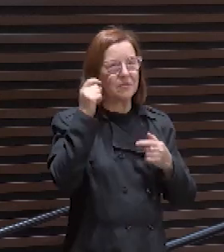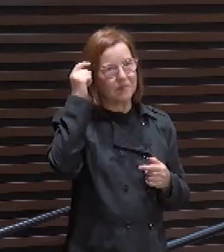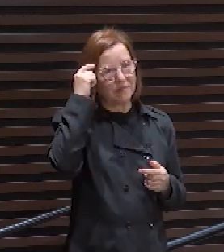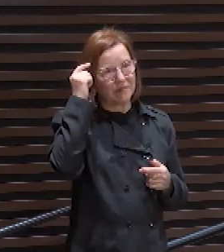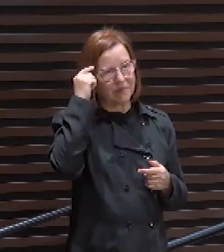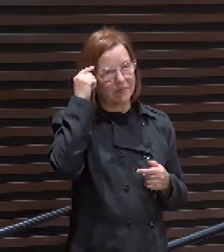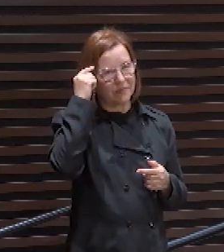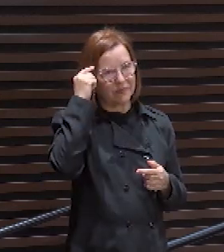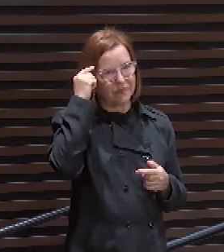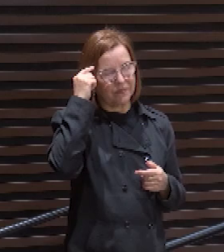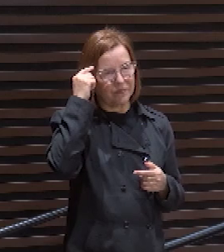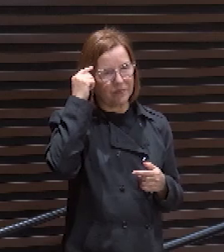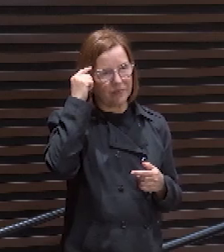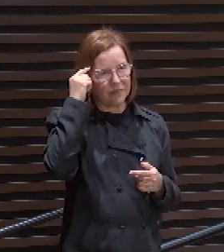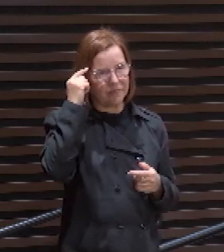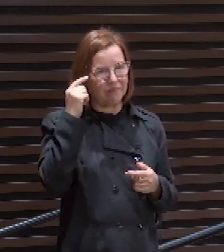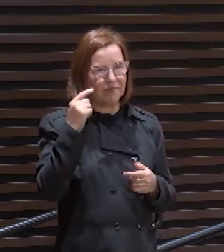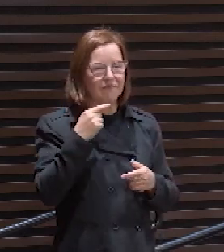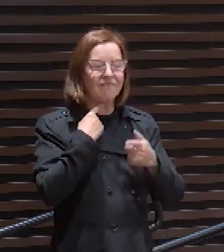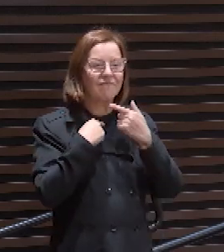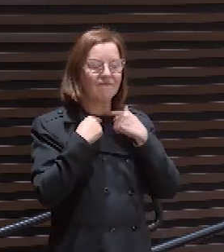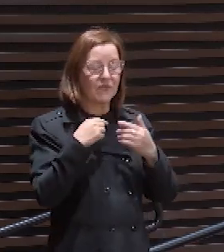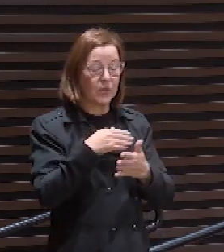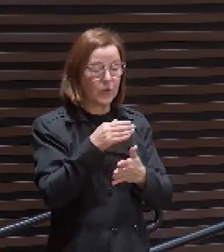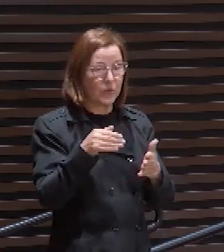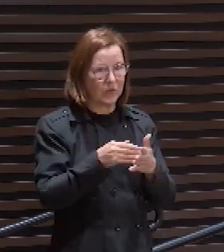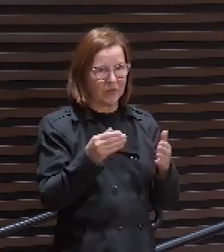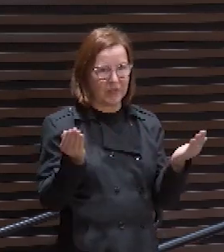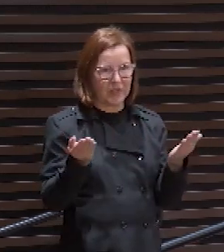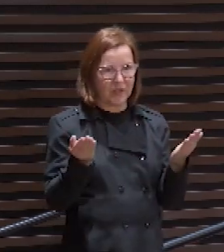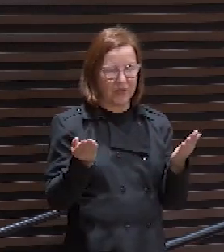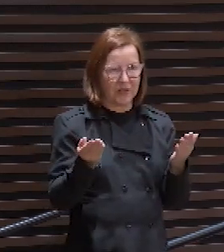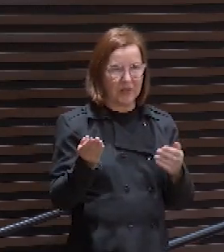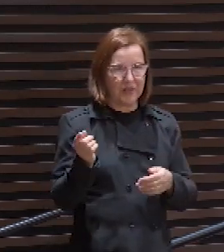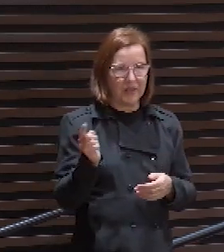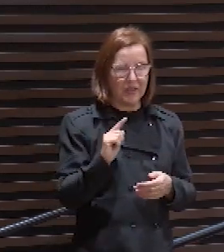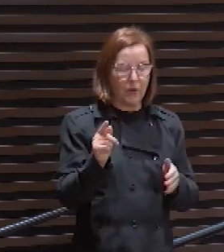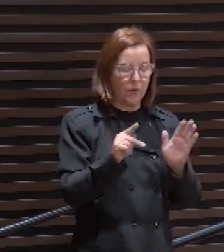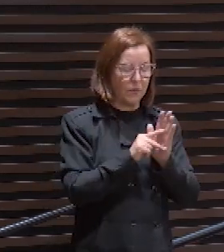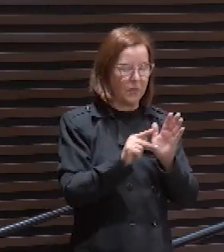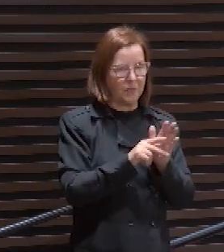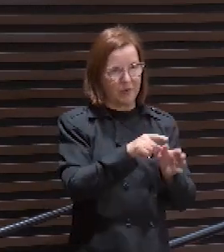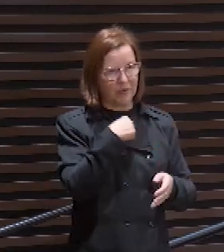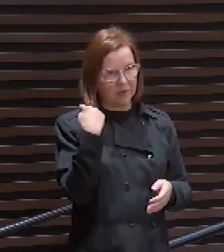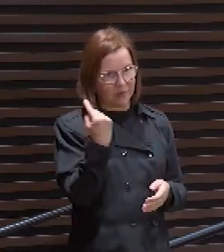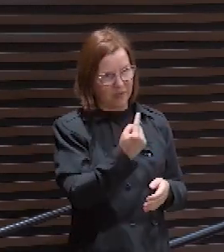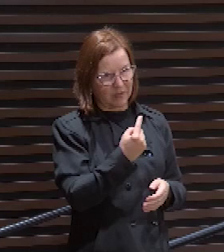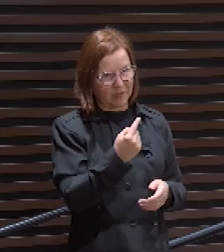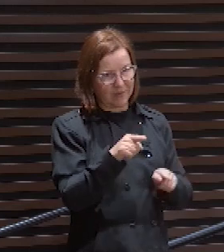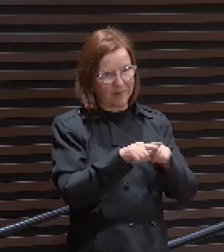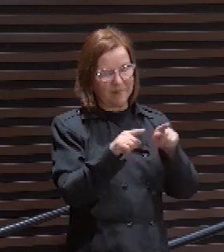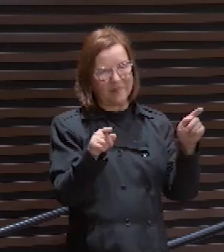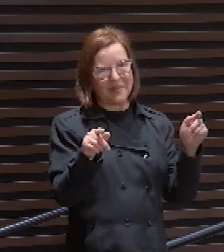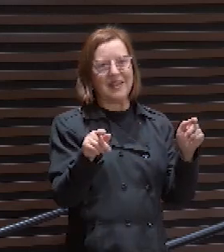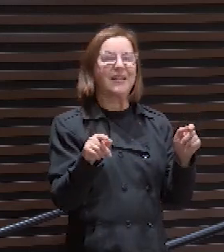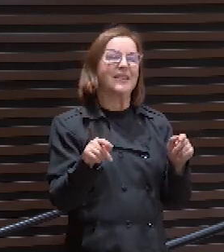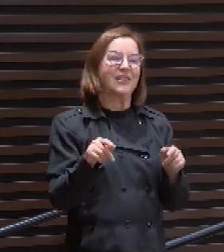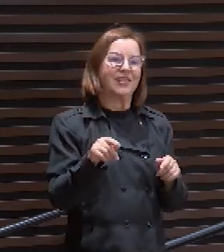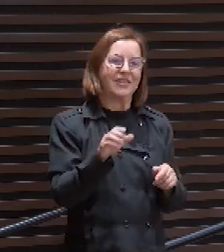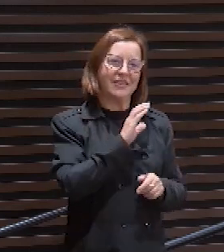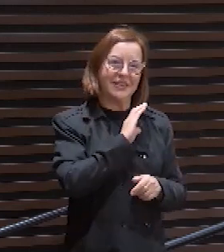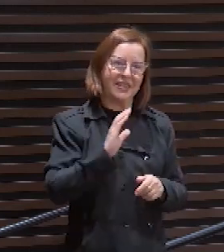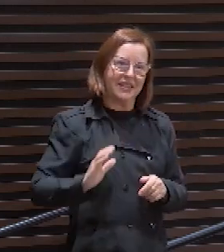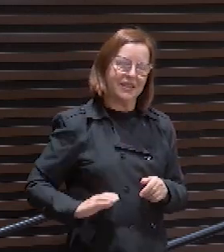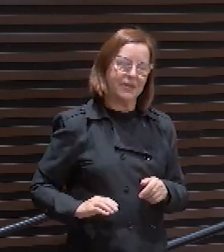pensamentos, volições, todos agora não são mais nossos, mas são de Cristo.